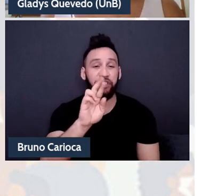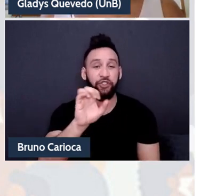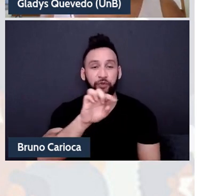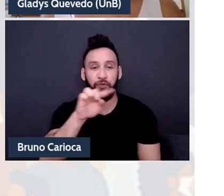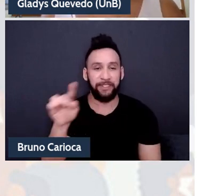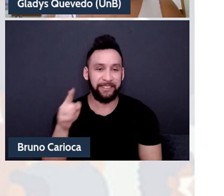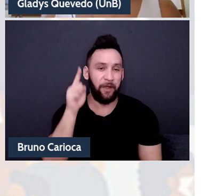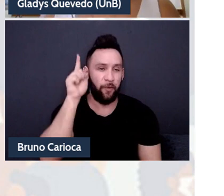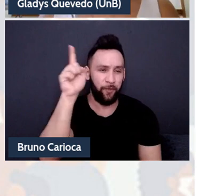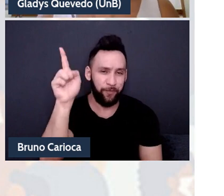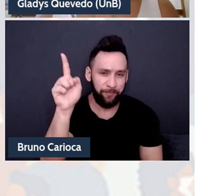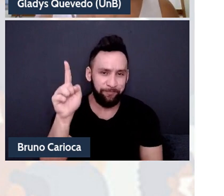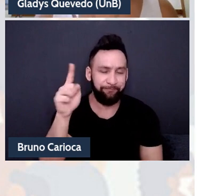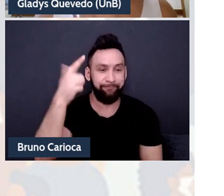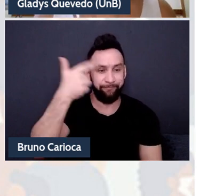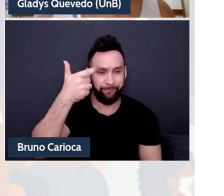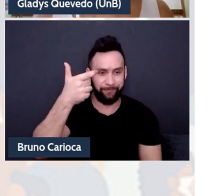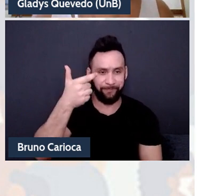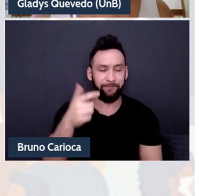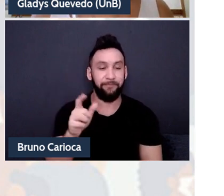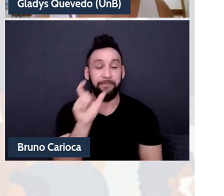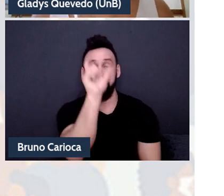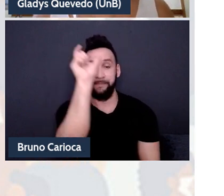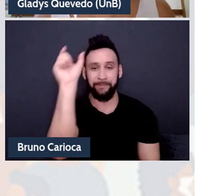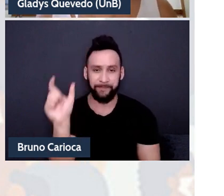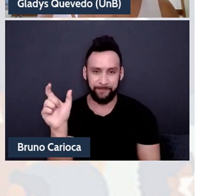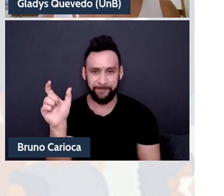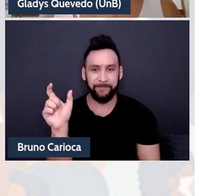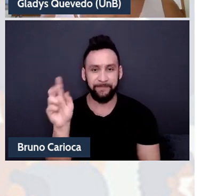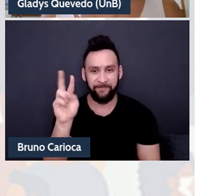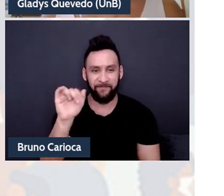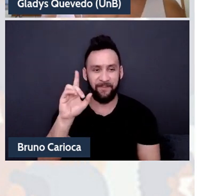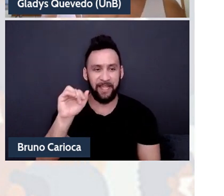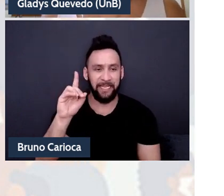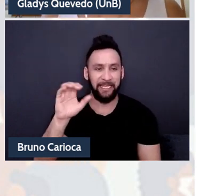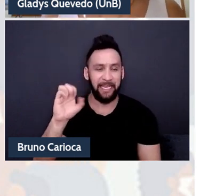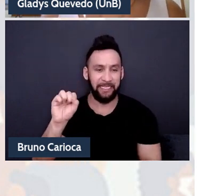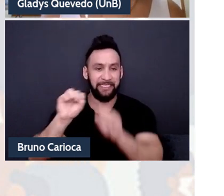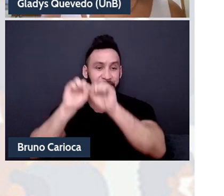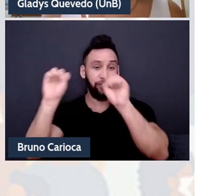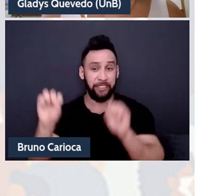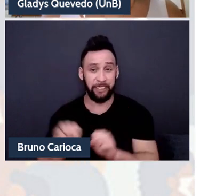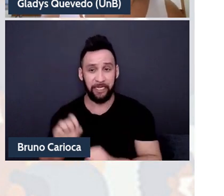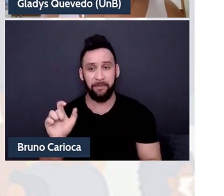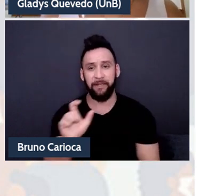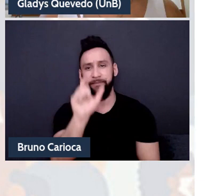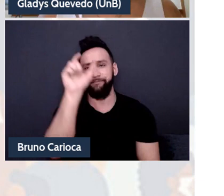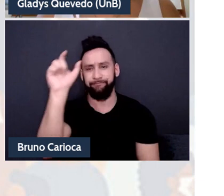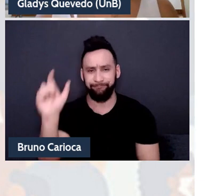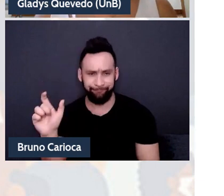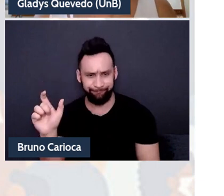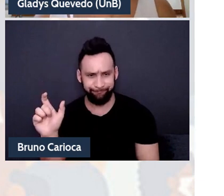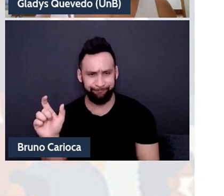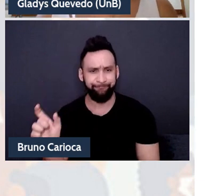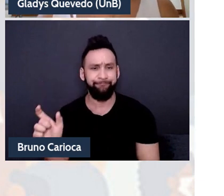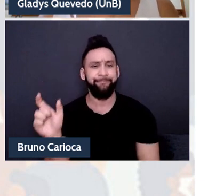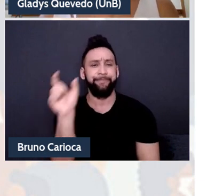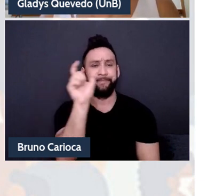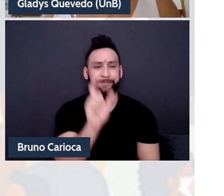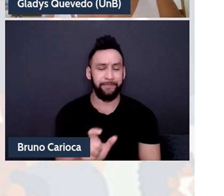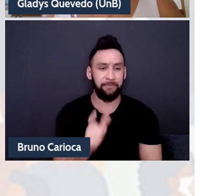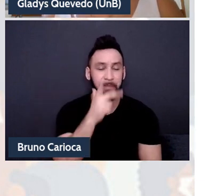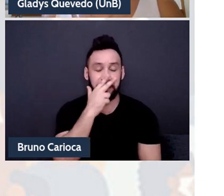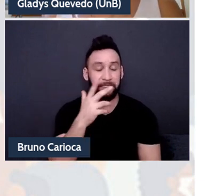validade sistêmica, validade consequencial, validade retroativa, efeito